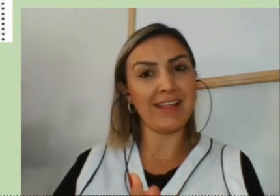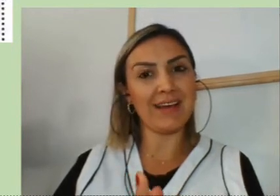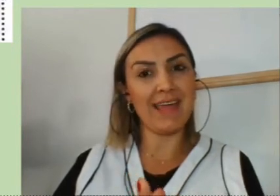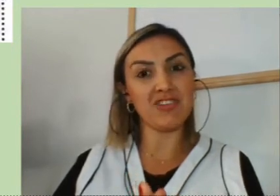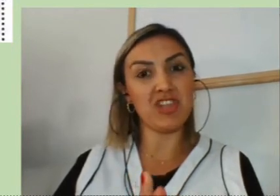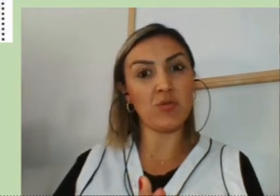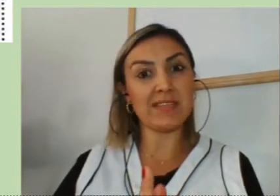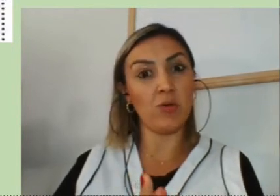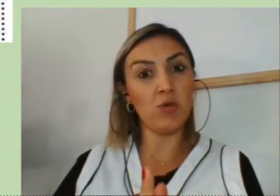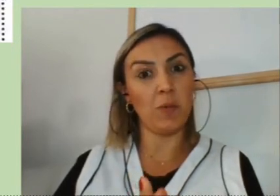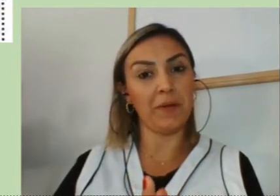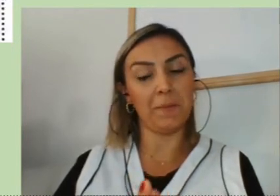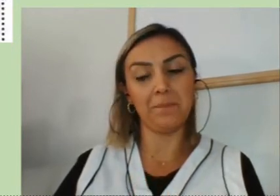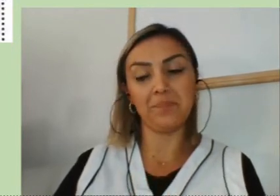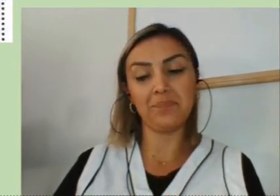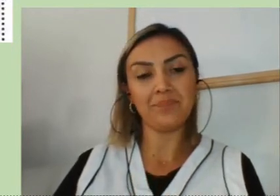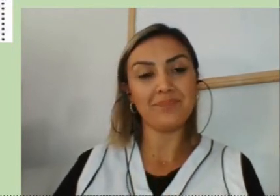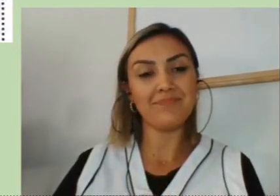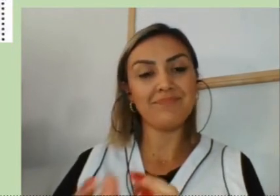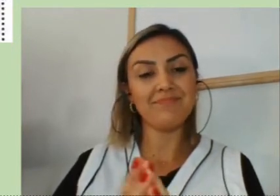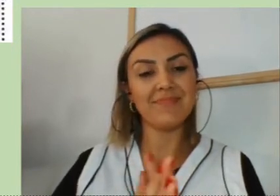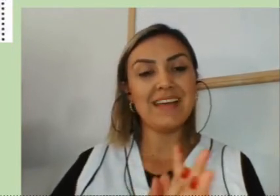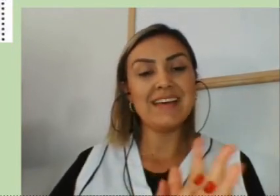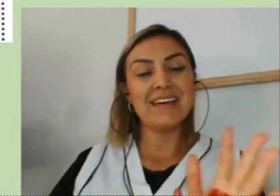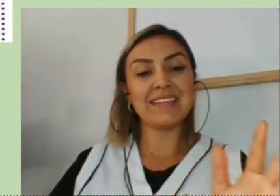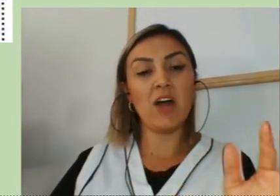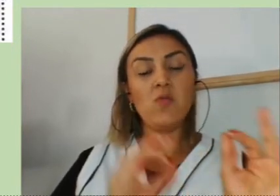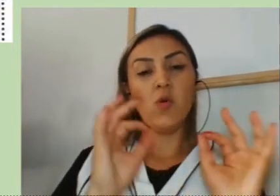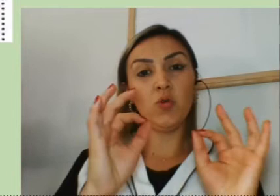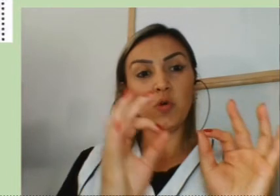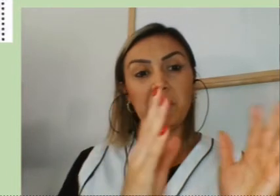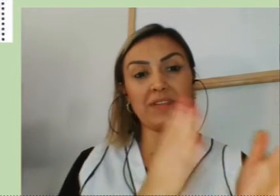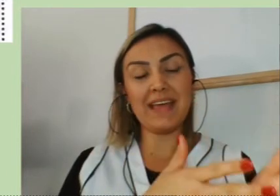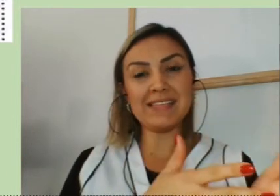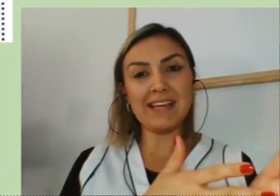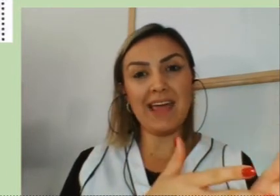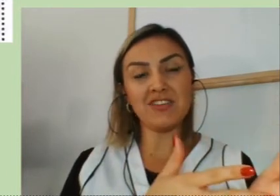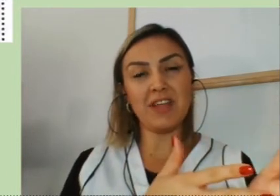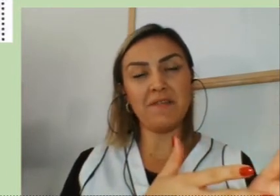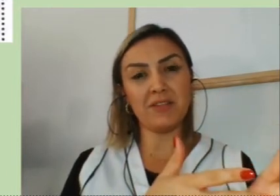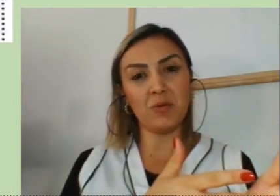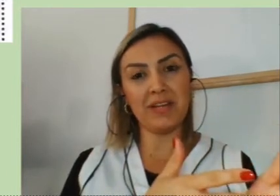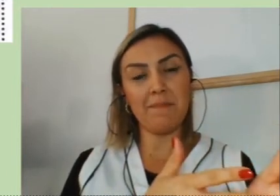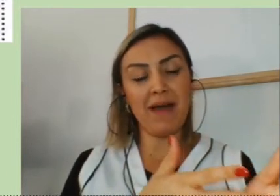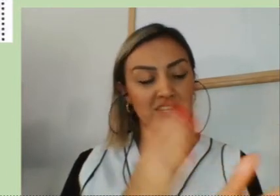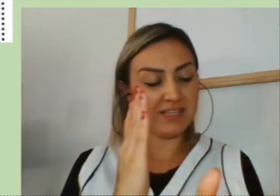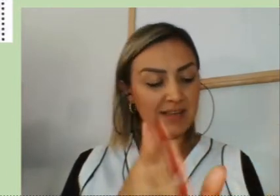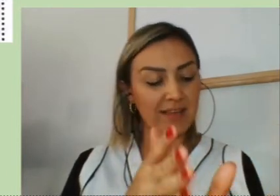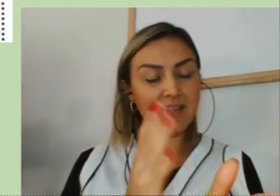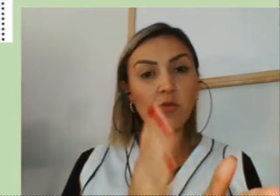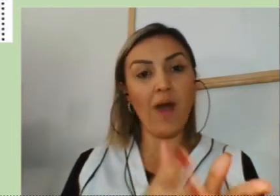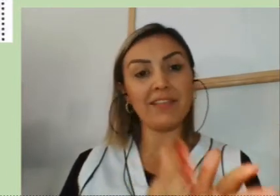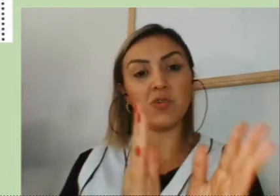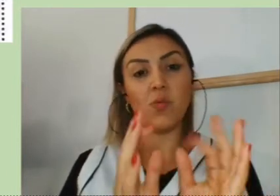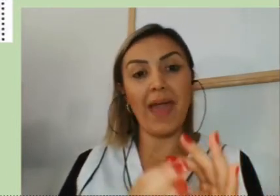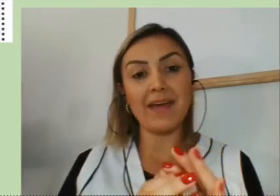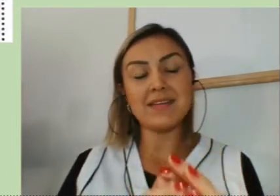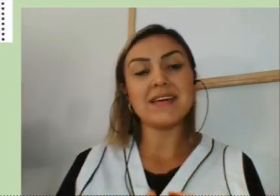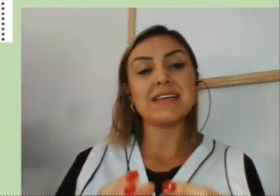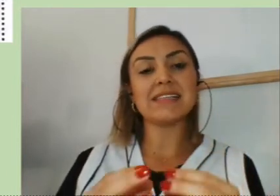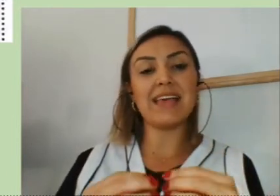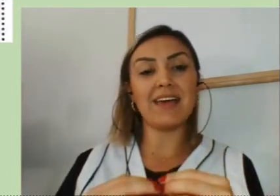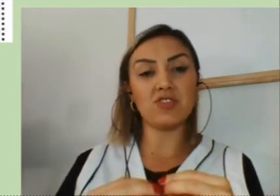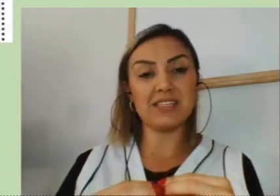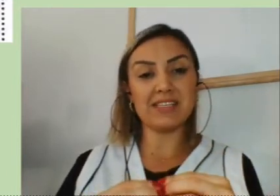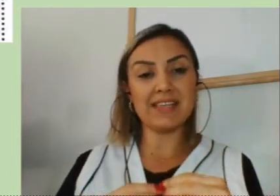né? Cada cliente tem o seu número. Então, o número desse cliente da fatura da página 74 é